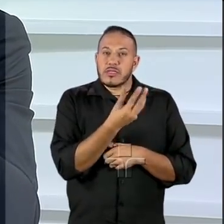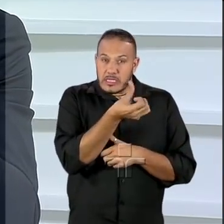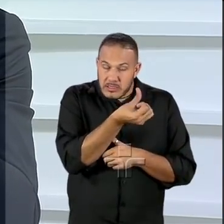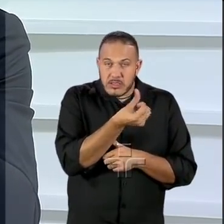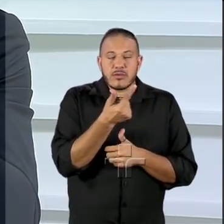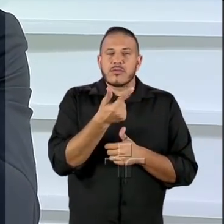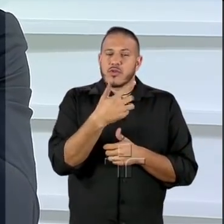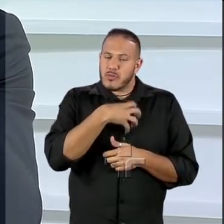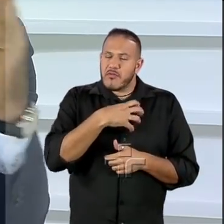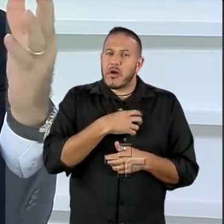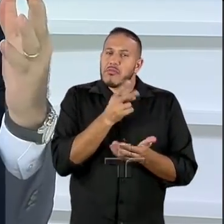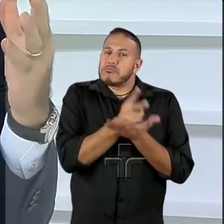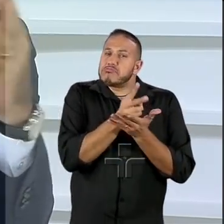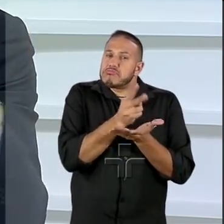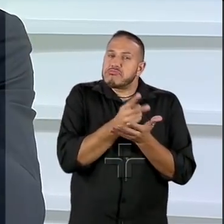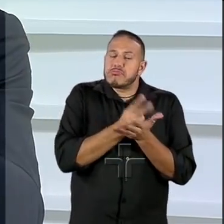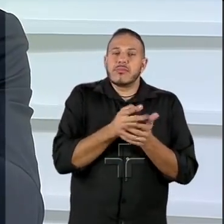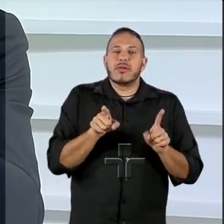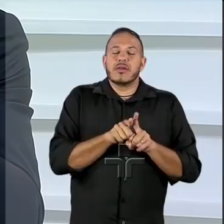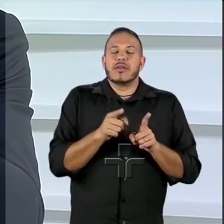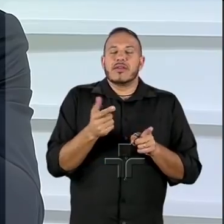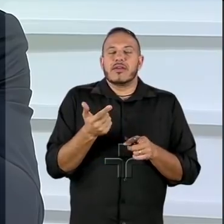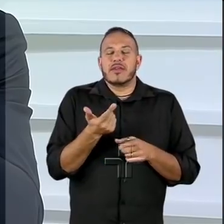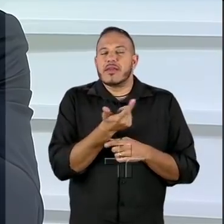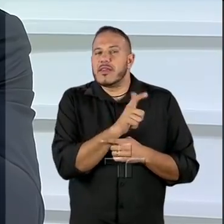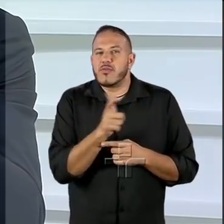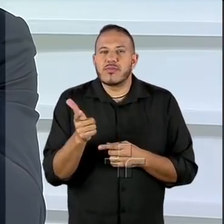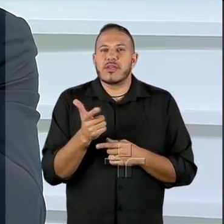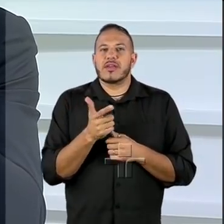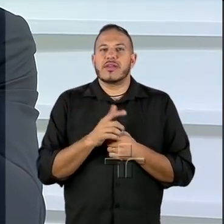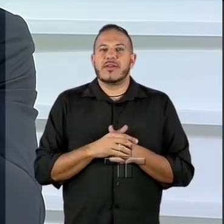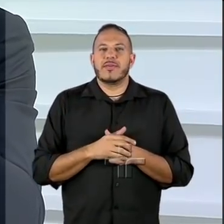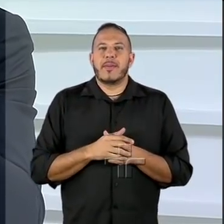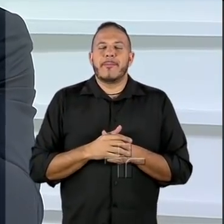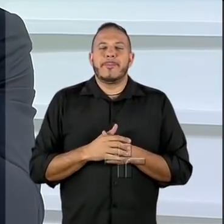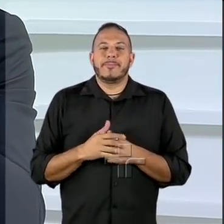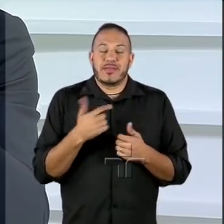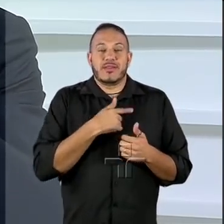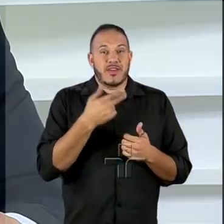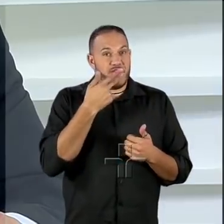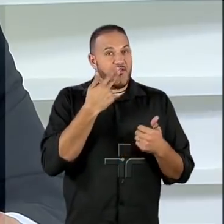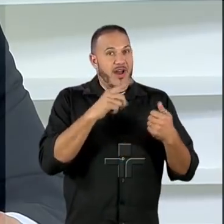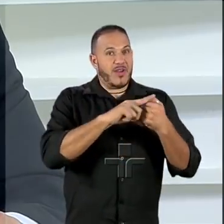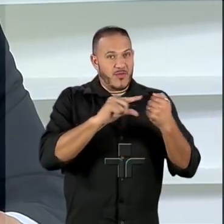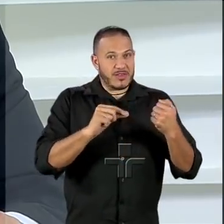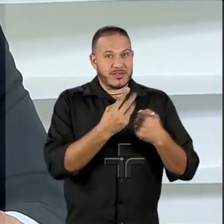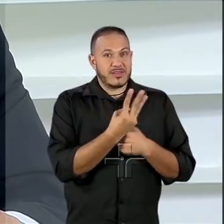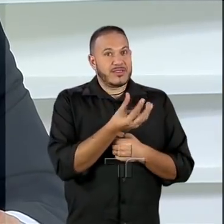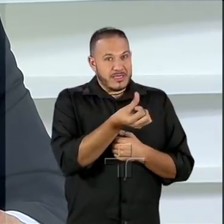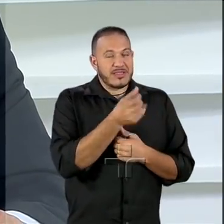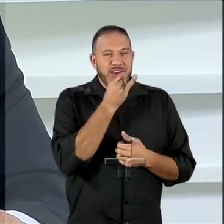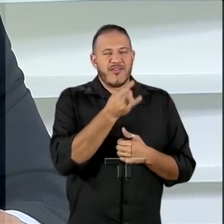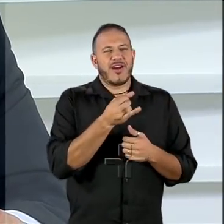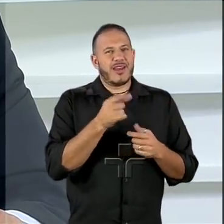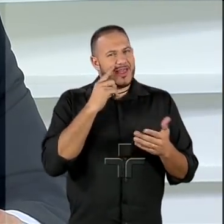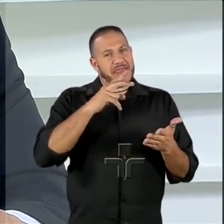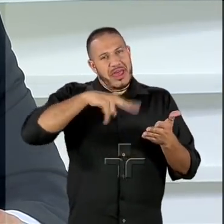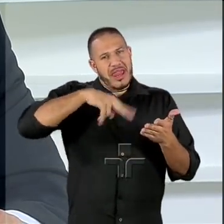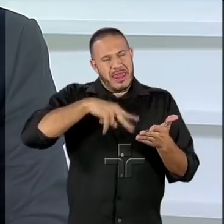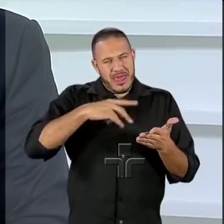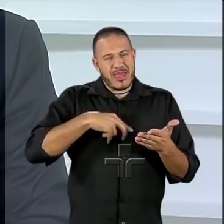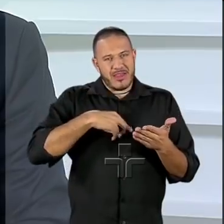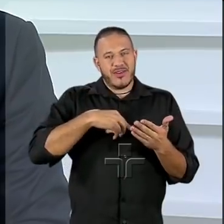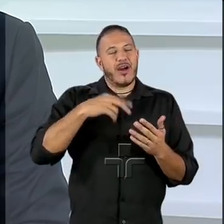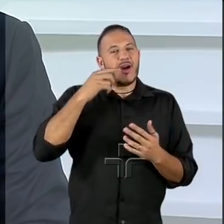constante e sem qualquer repercussão. O artigo. E diz o artigo 36, até leio aqui, inciso